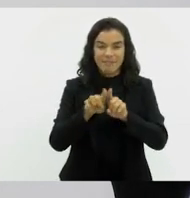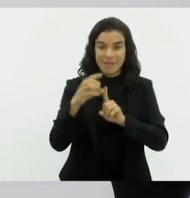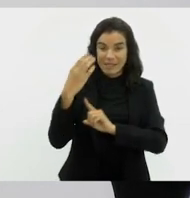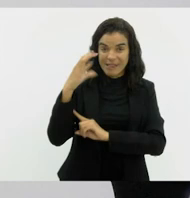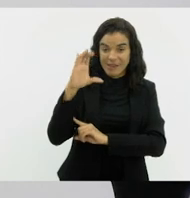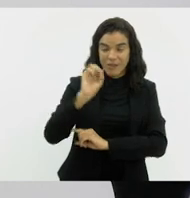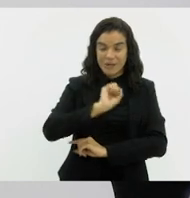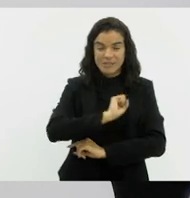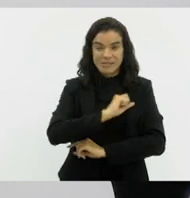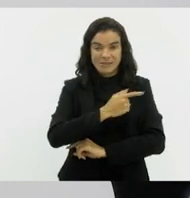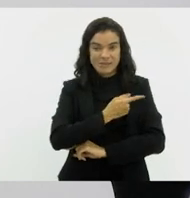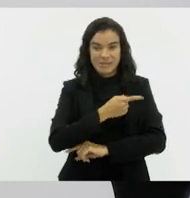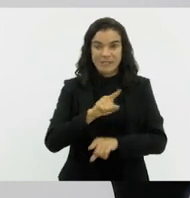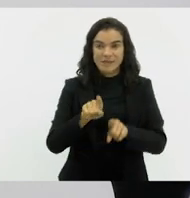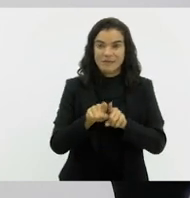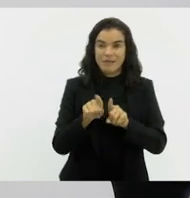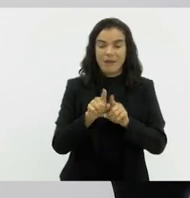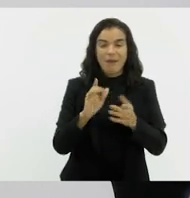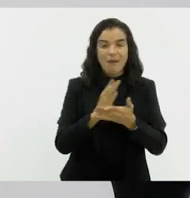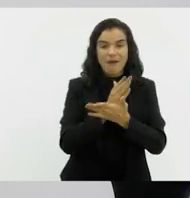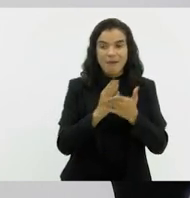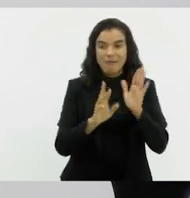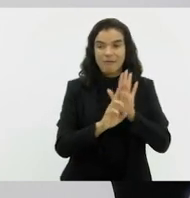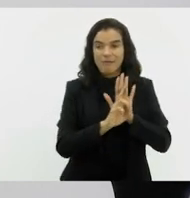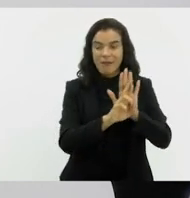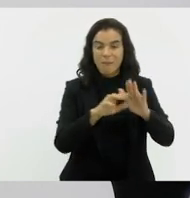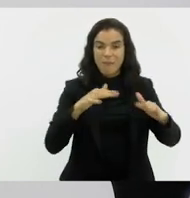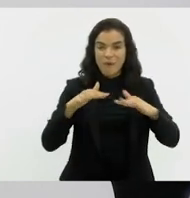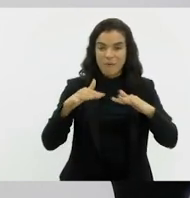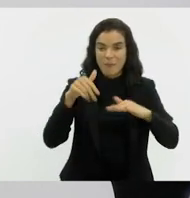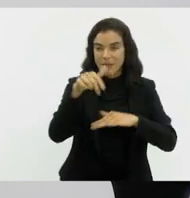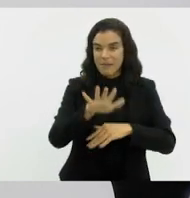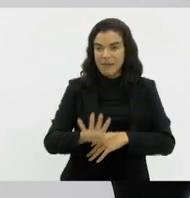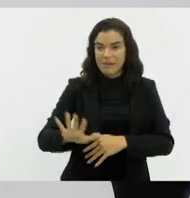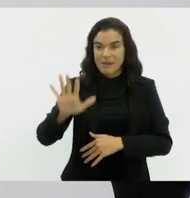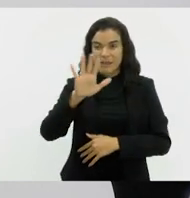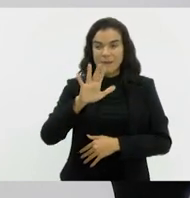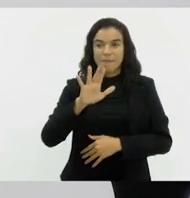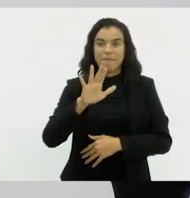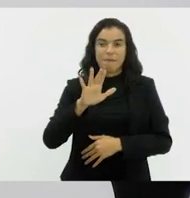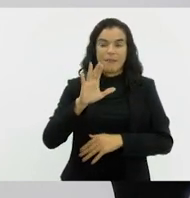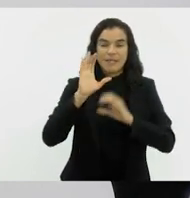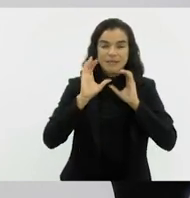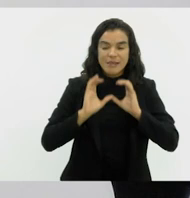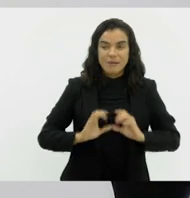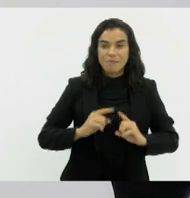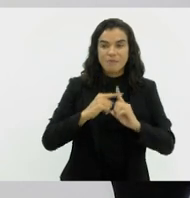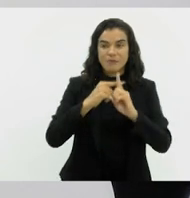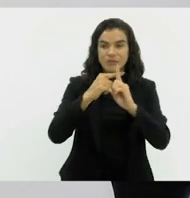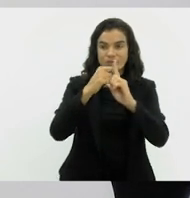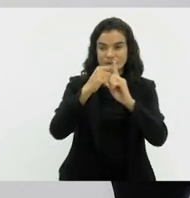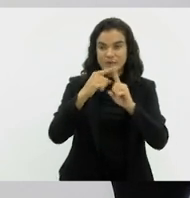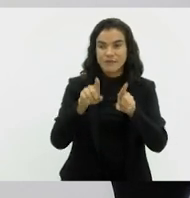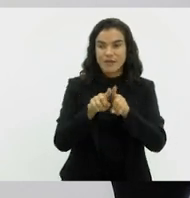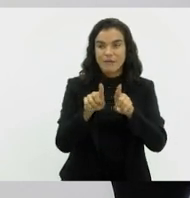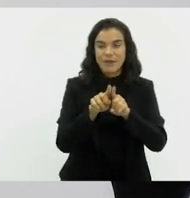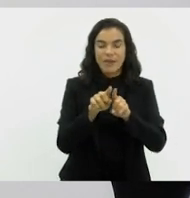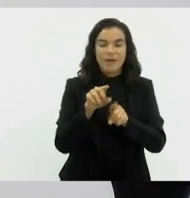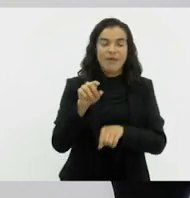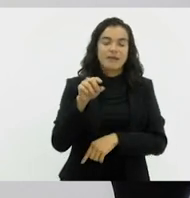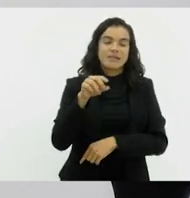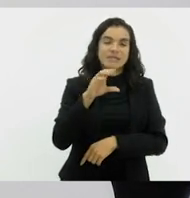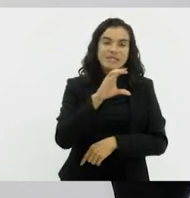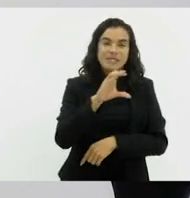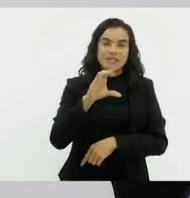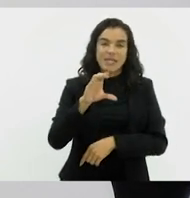São Gonçalo. Temos algumas representações de movimentos nacionais, Cidadãs Positivas, CCAP, que é um Comitê Comunitário de